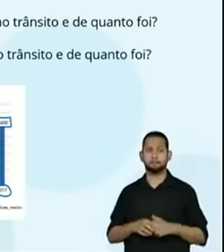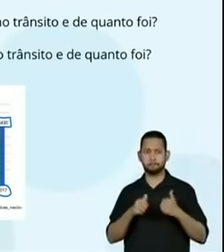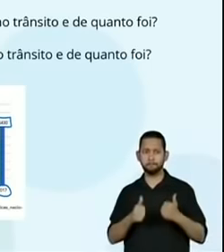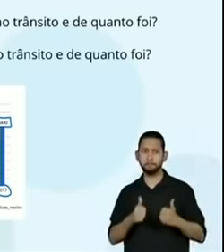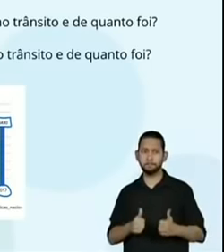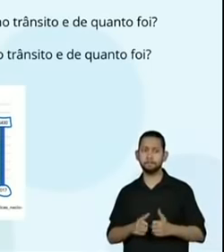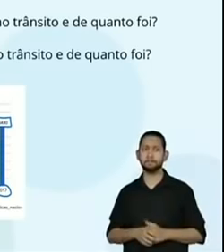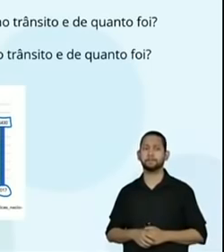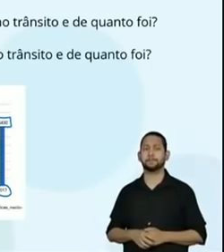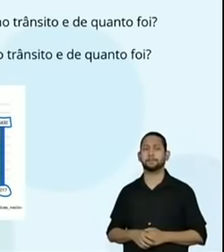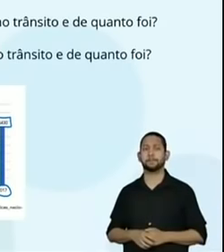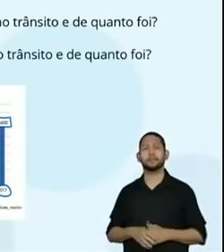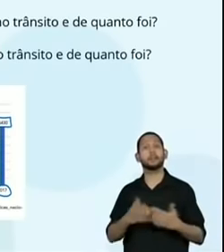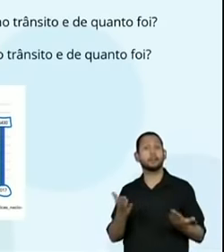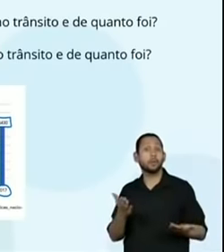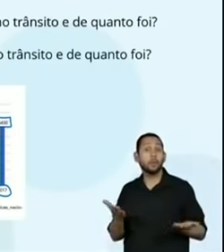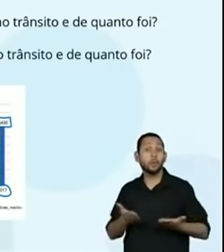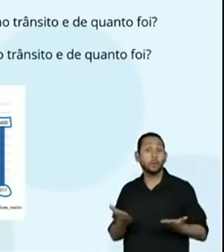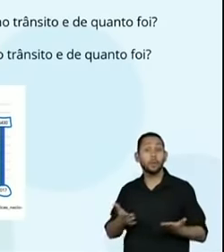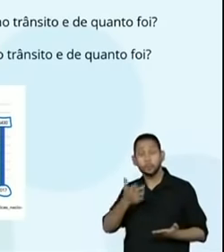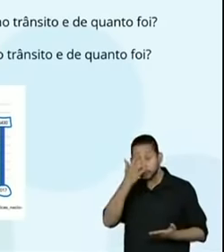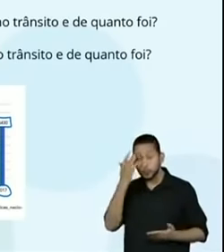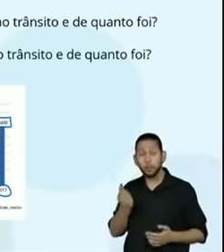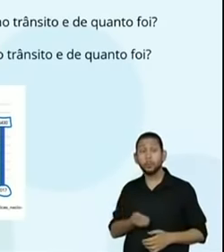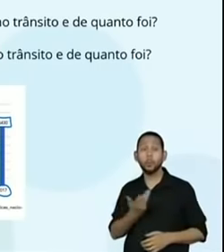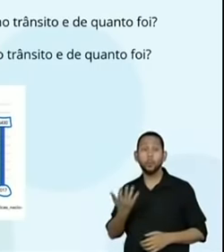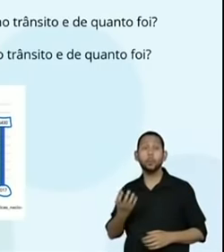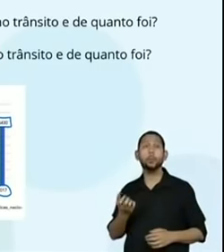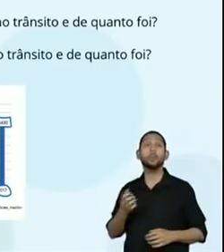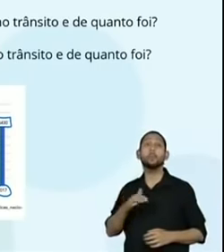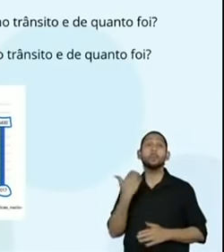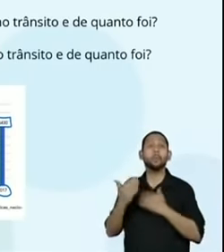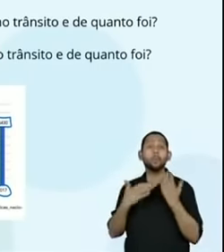certo? E a quantidade